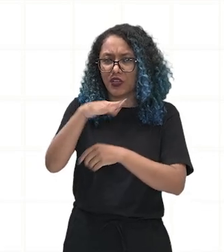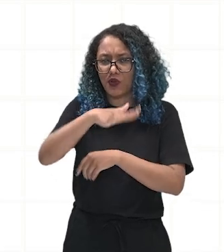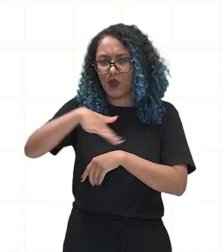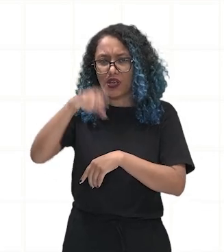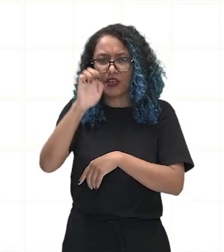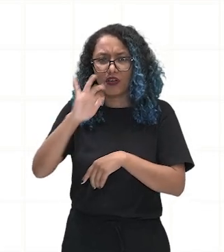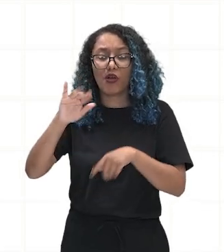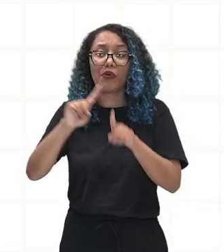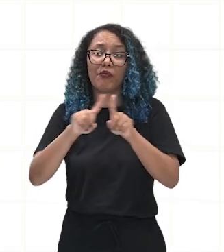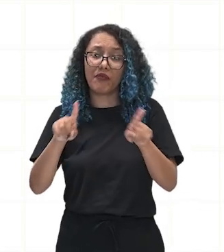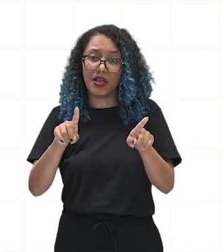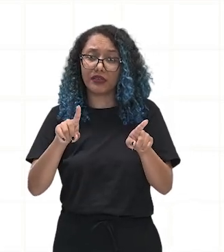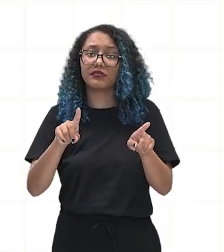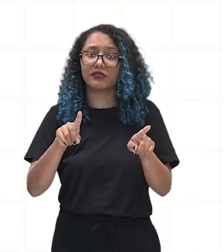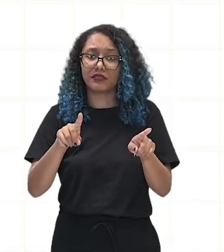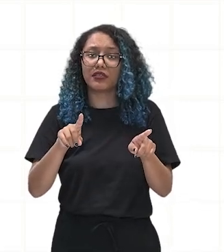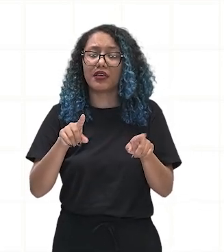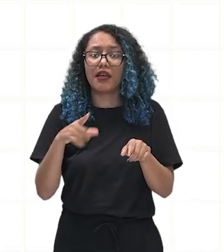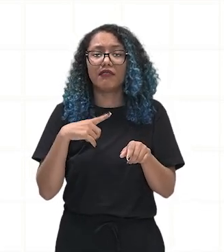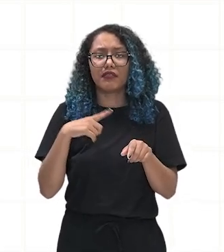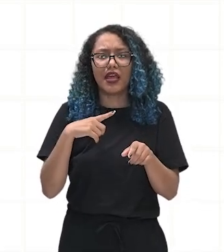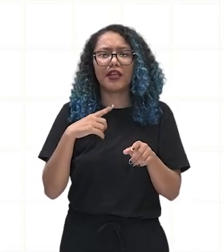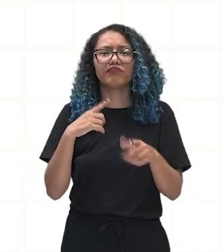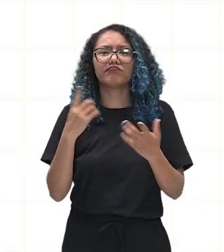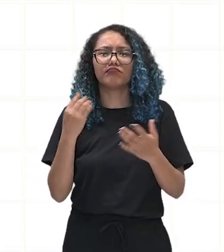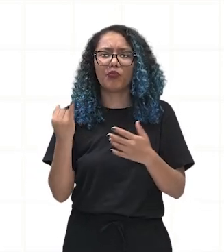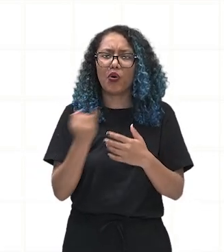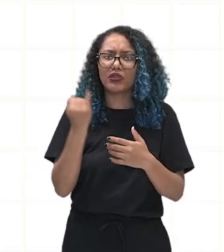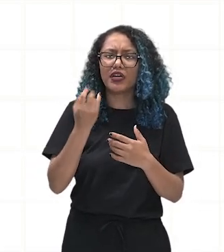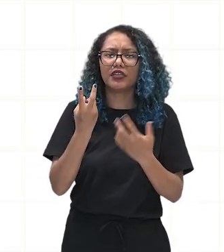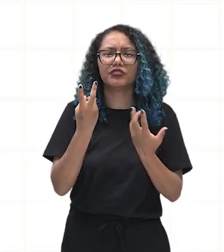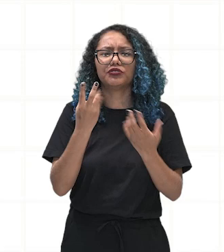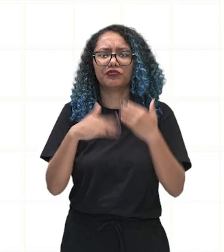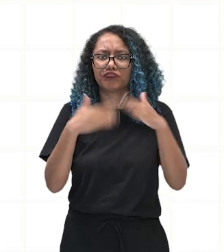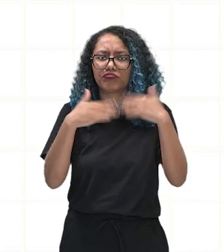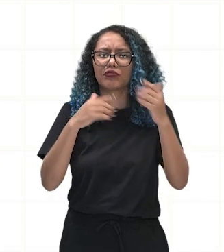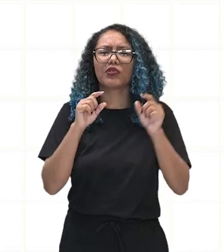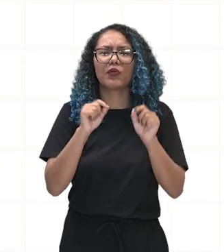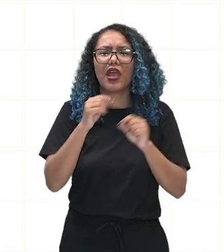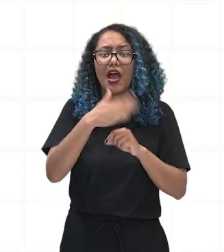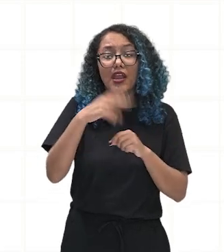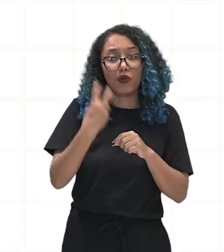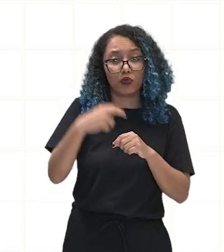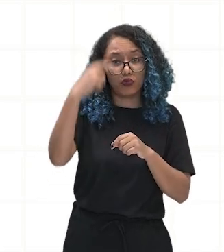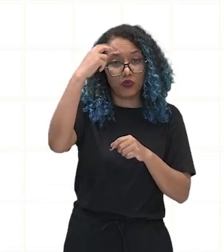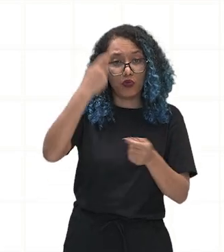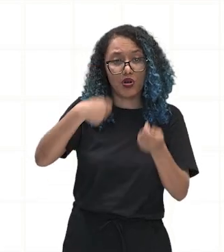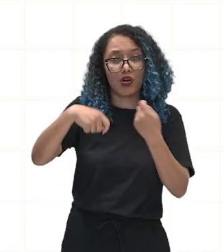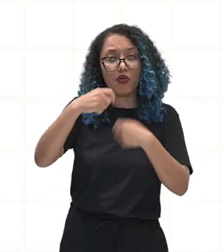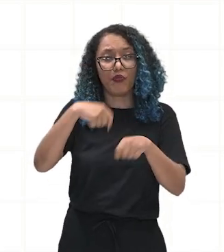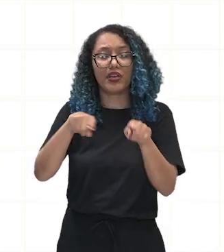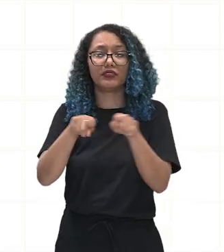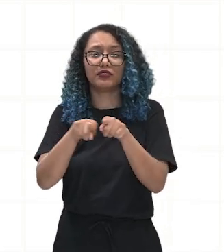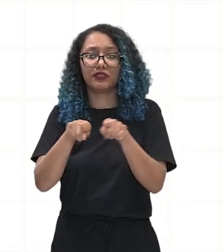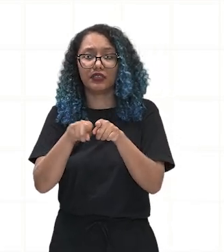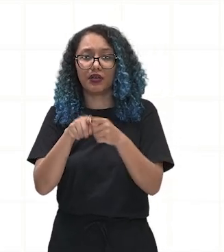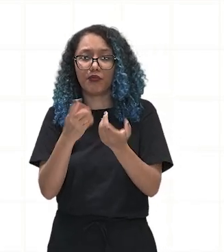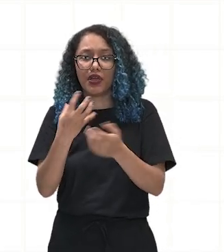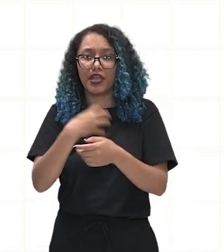avanços importantes na cultura, no comércio e na forma de como as pessoas eram